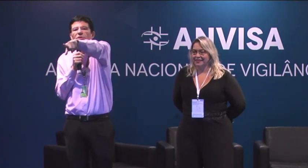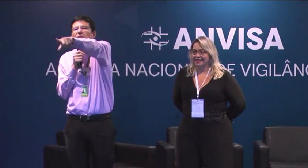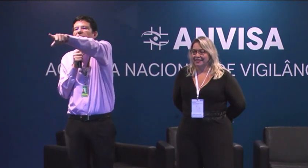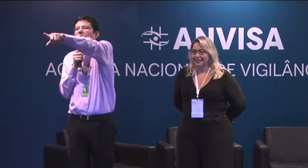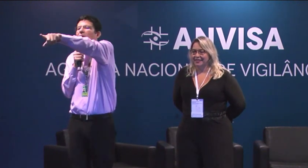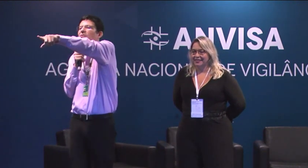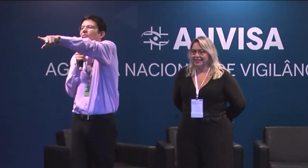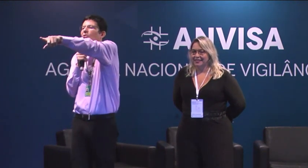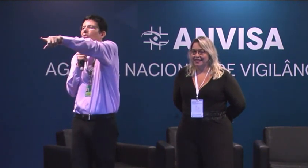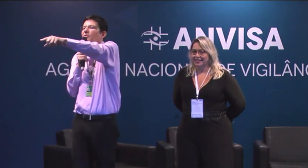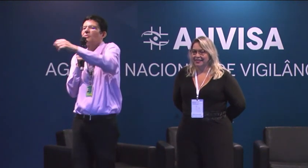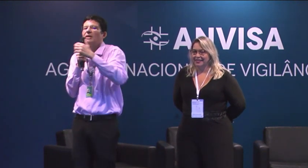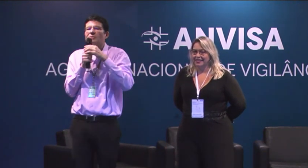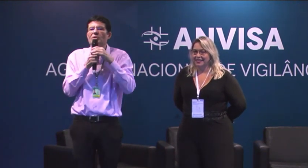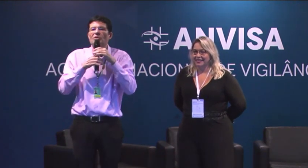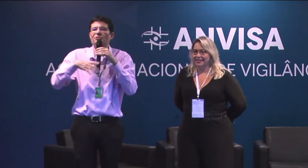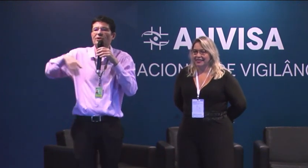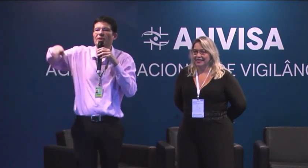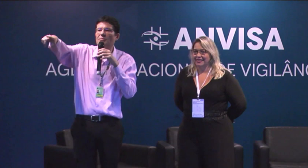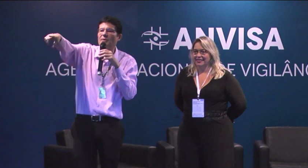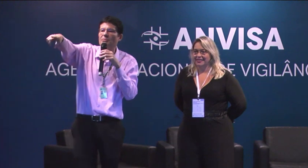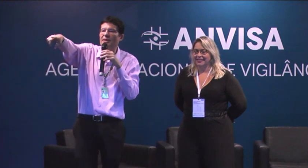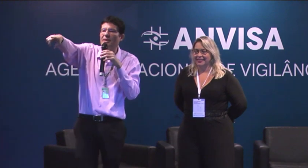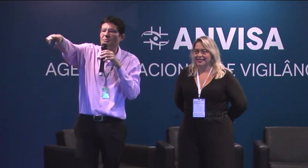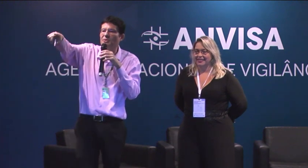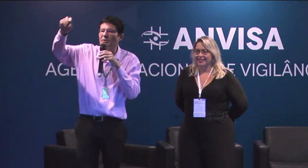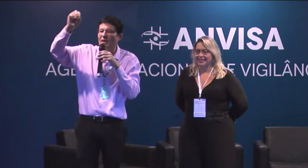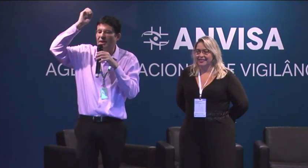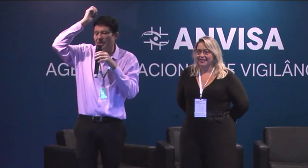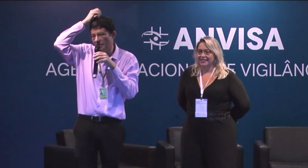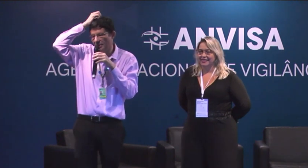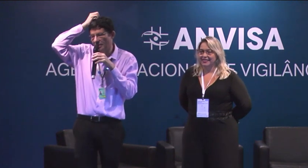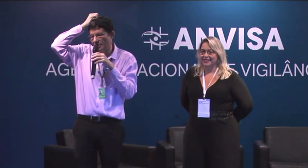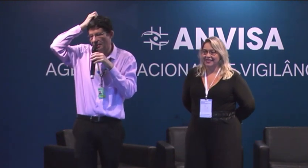Vamos lá, por favor, vamos lá, o microfone lá para a equipe de Belém.